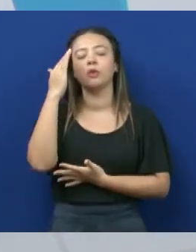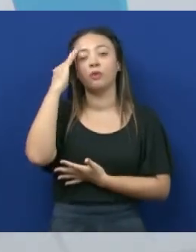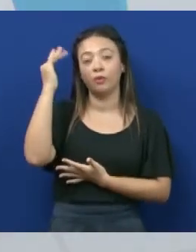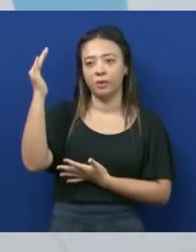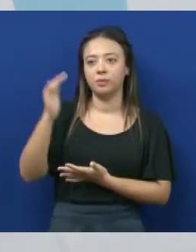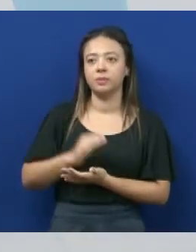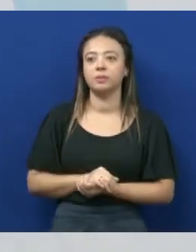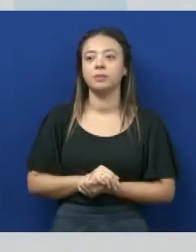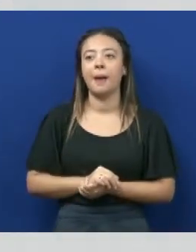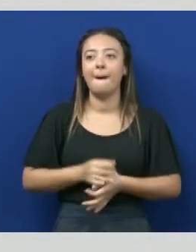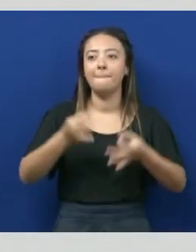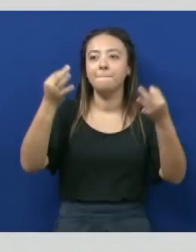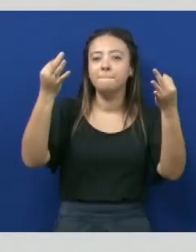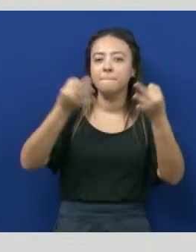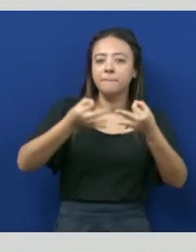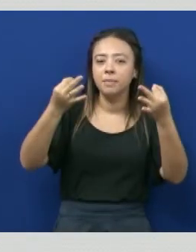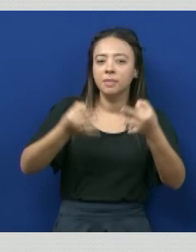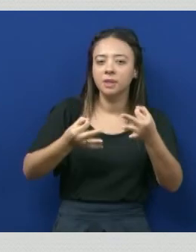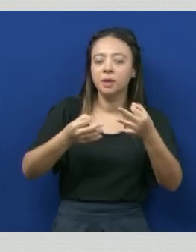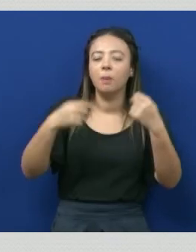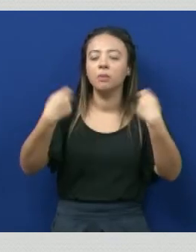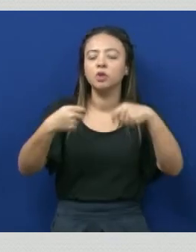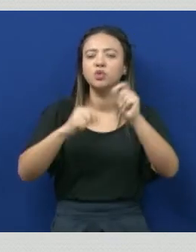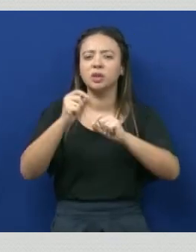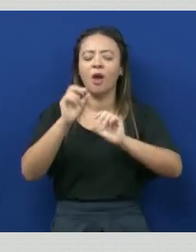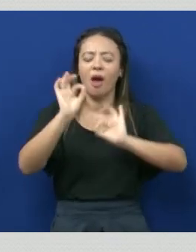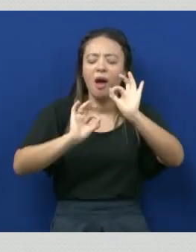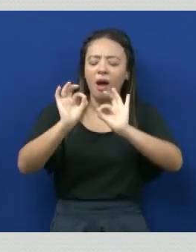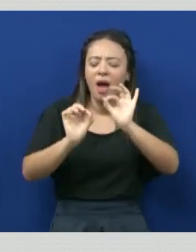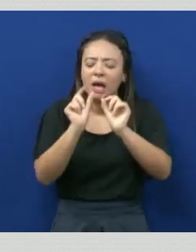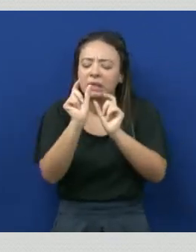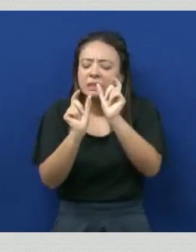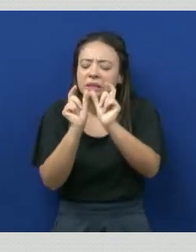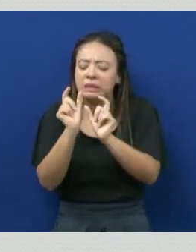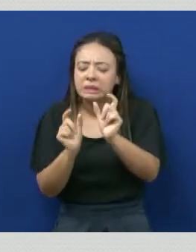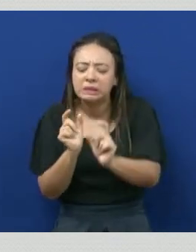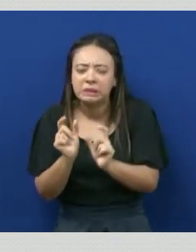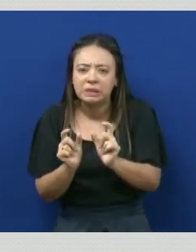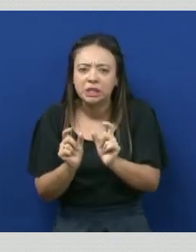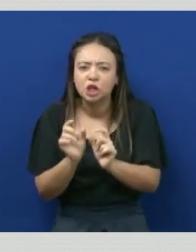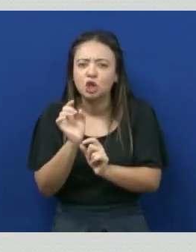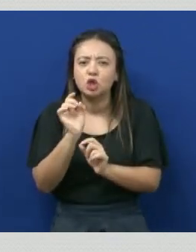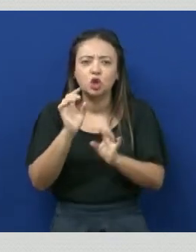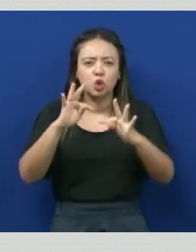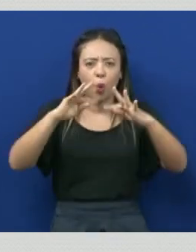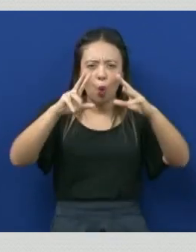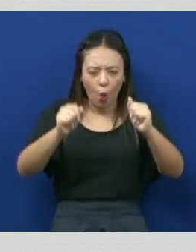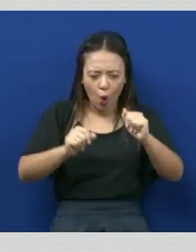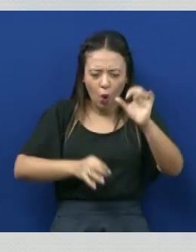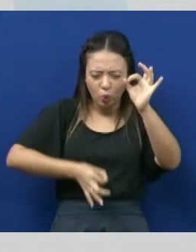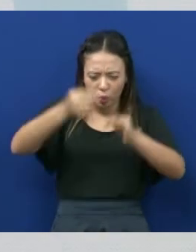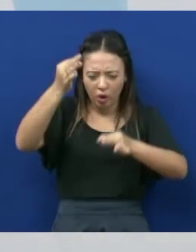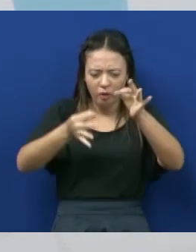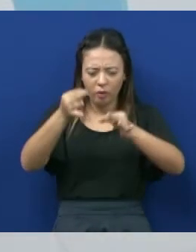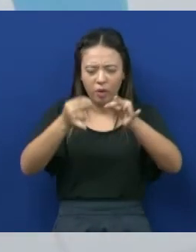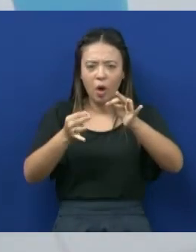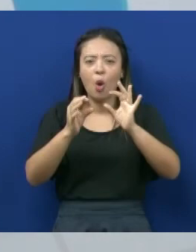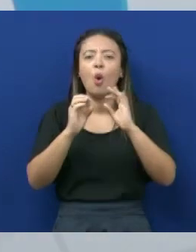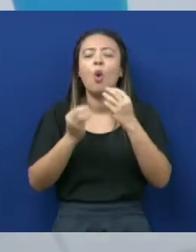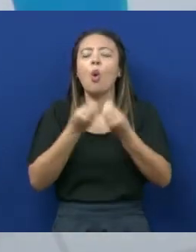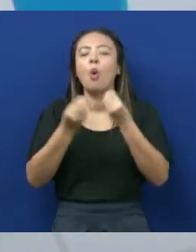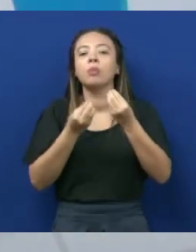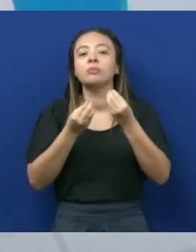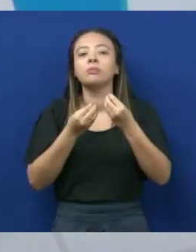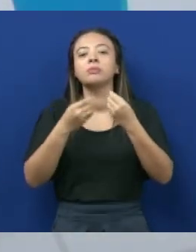A perfeição é feita de pequenos detalhes, não apenas de um detalhe. Então, o teu trabalho para ficar perfeito, você vai